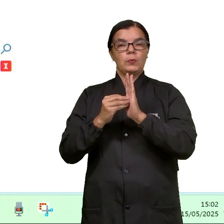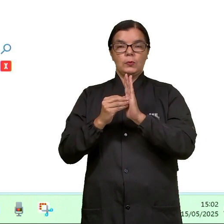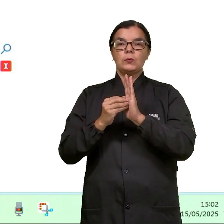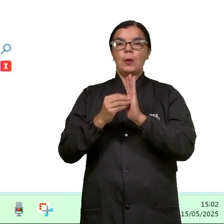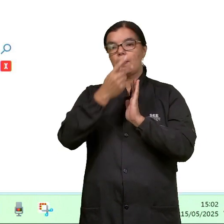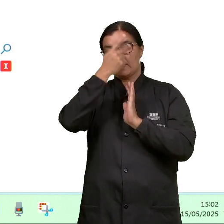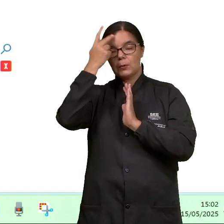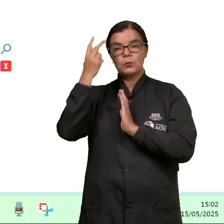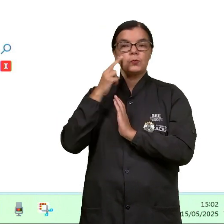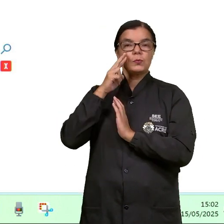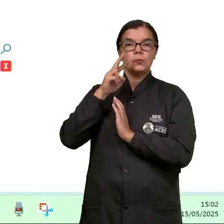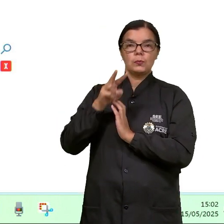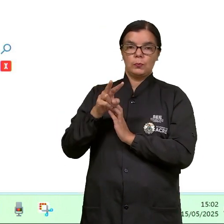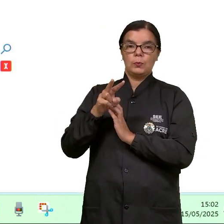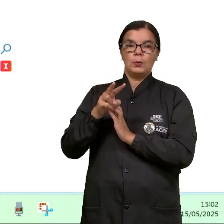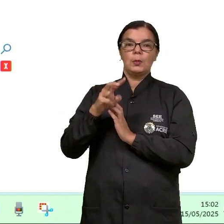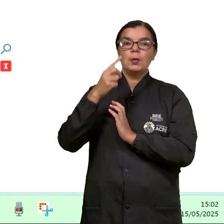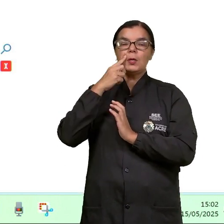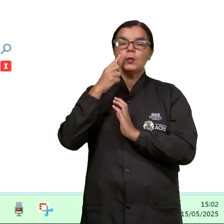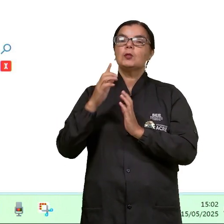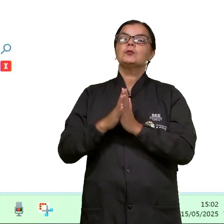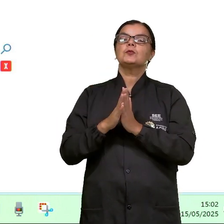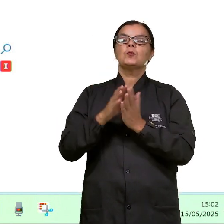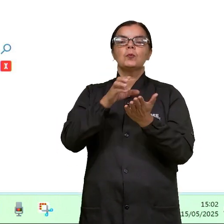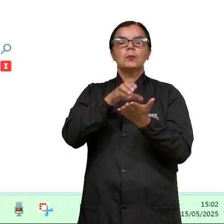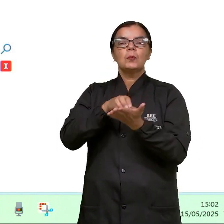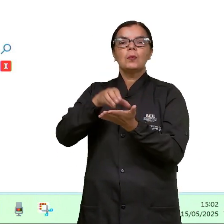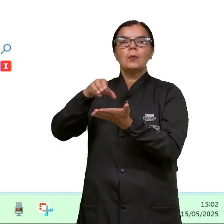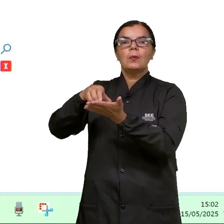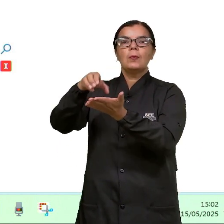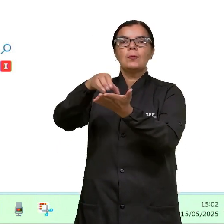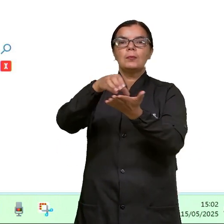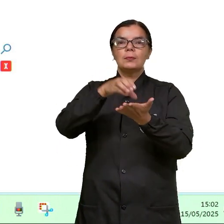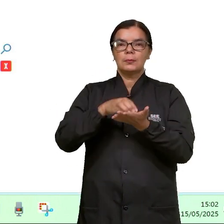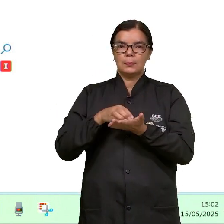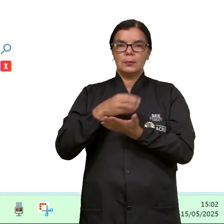as pessoas verem. E vou colocar aqui as unidades, tá? Vou colocar aqui, ó.